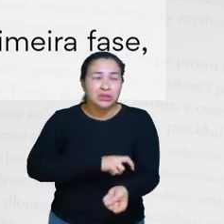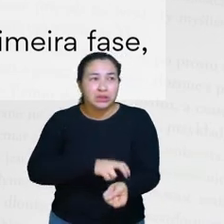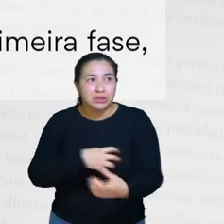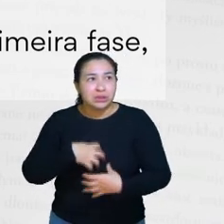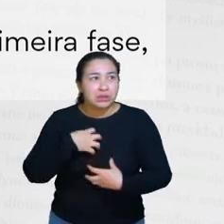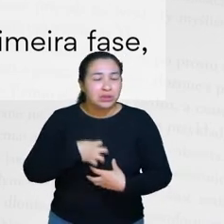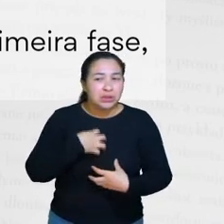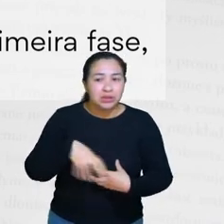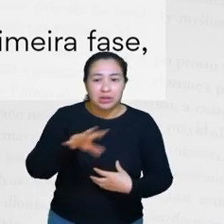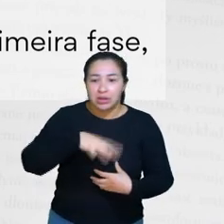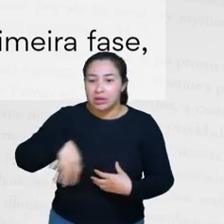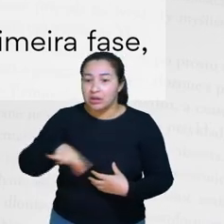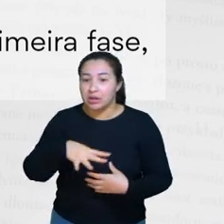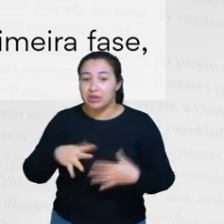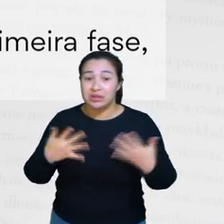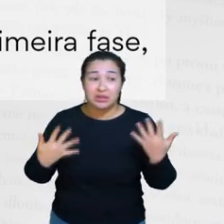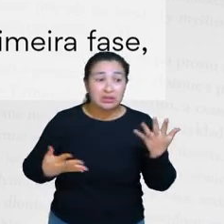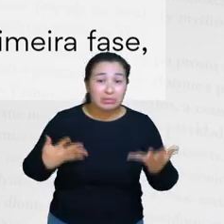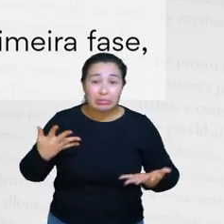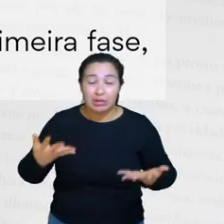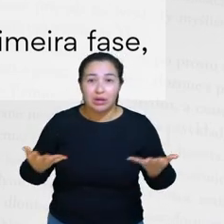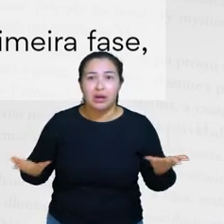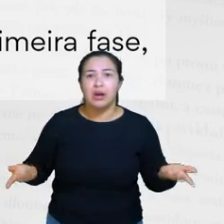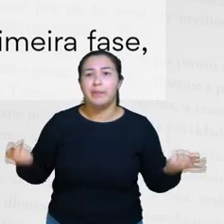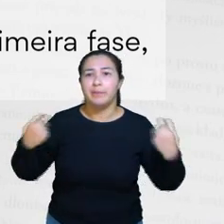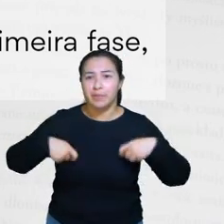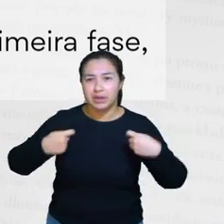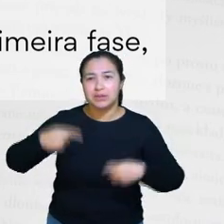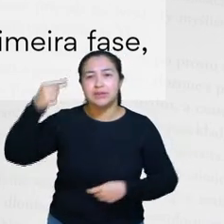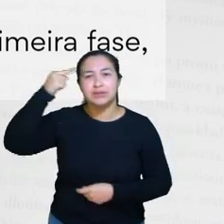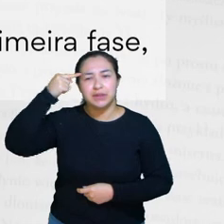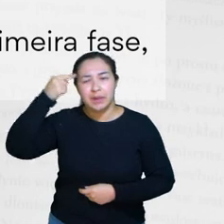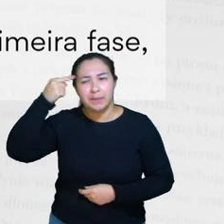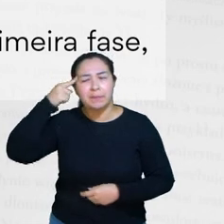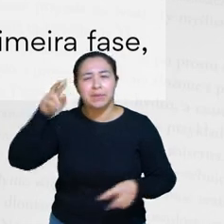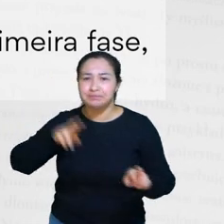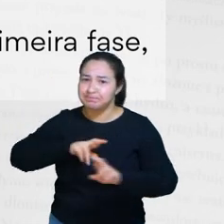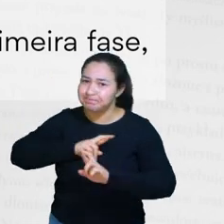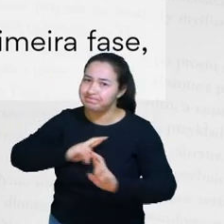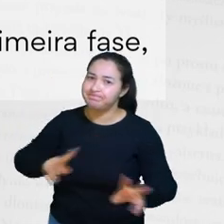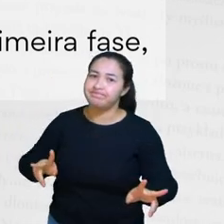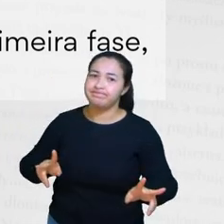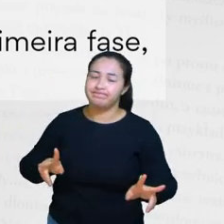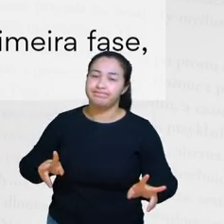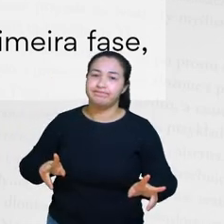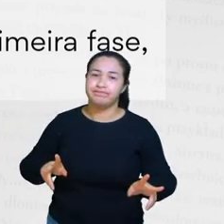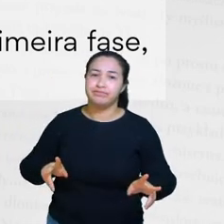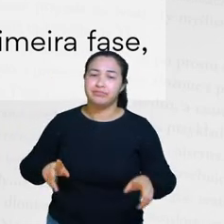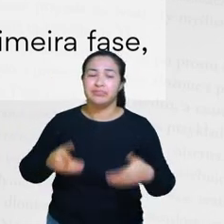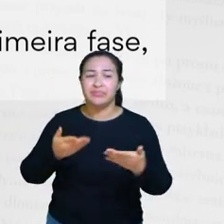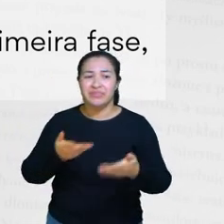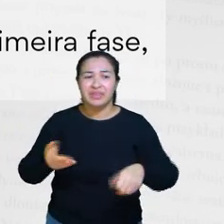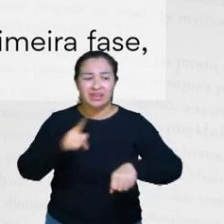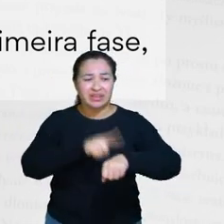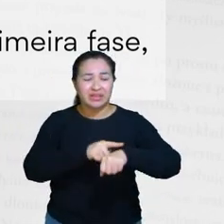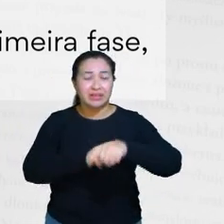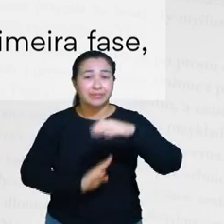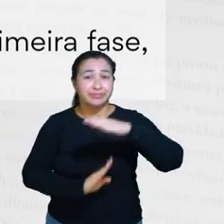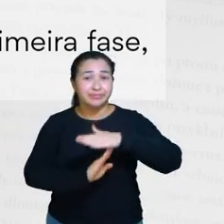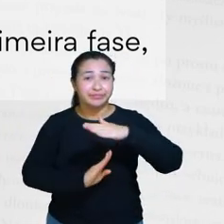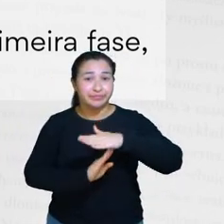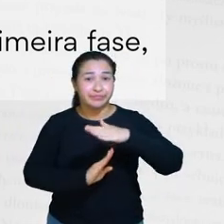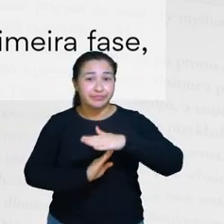então nós precisamos também repensar e pensar nessa questão Temporal da atualização da